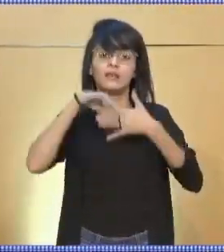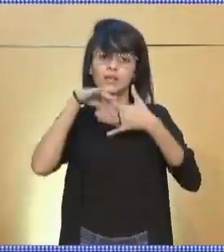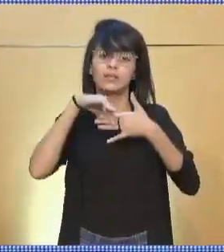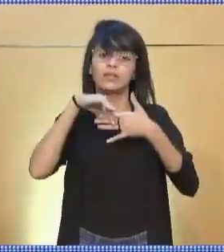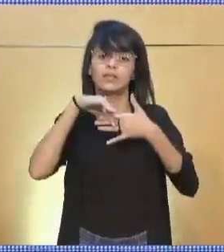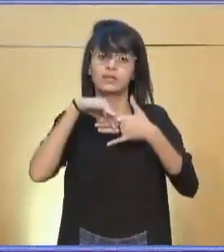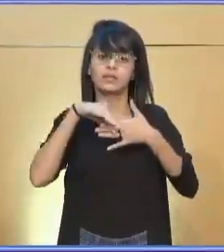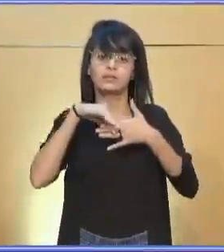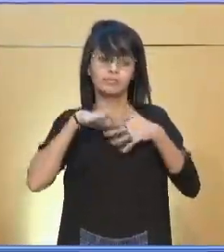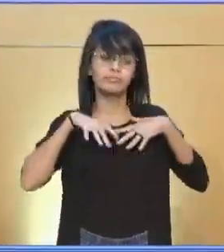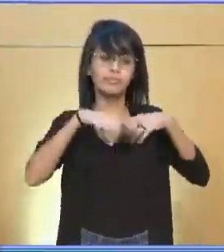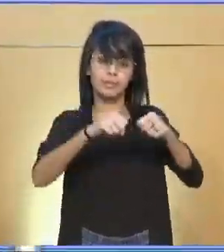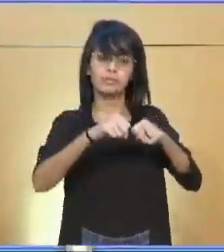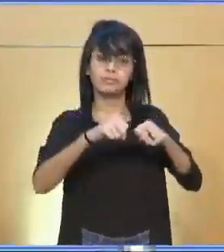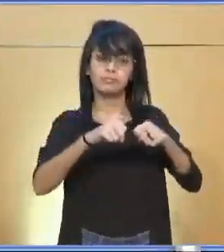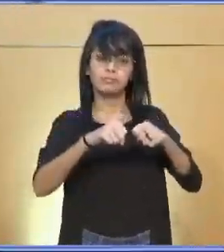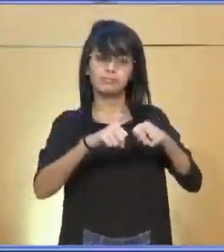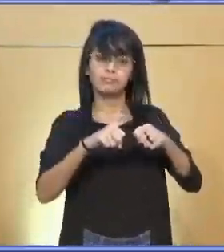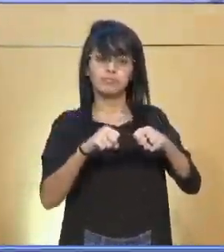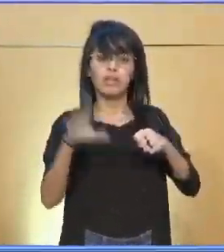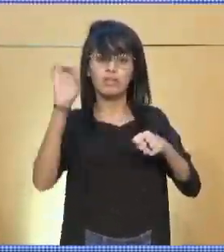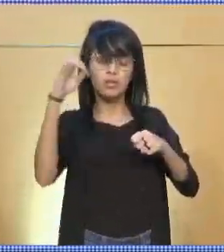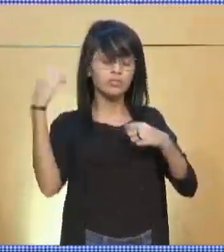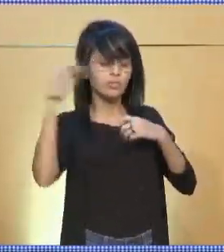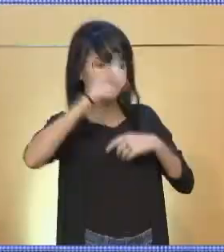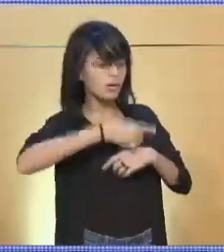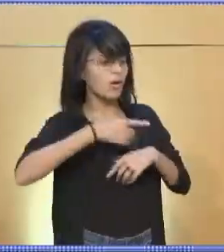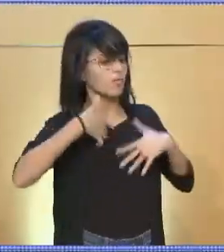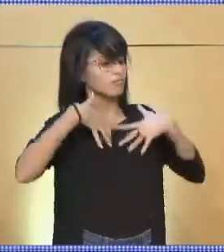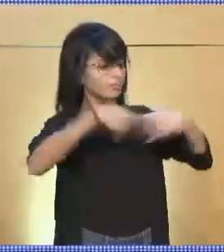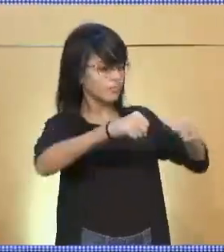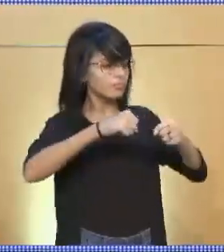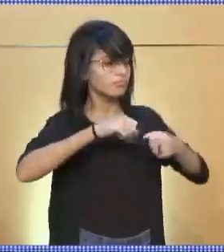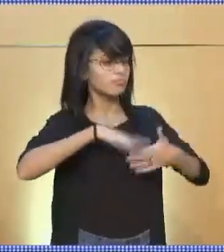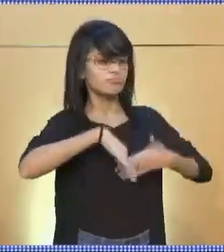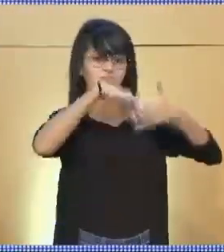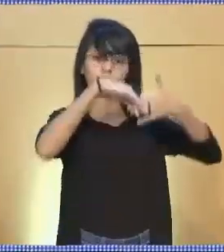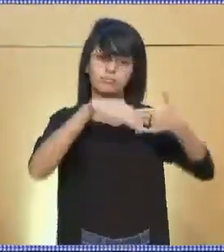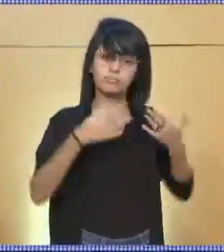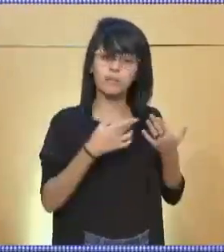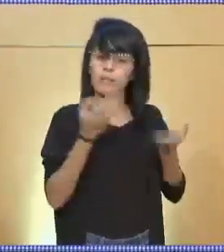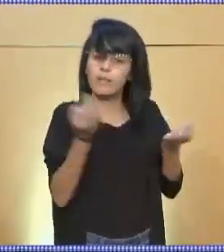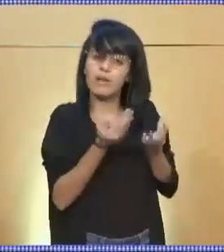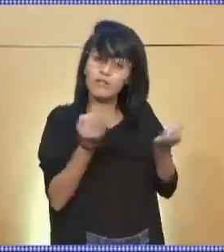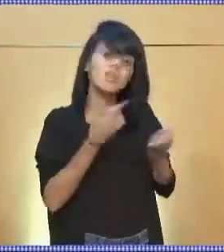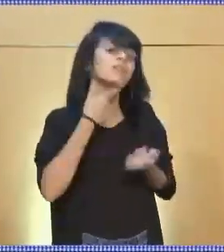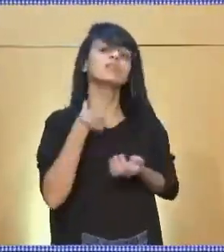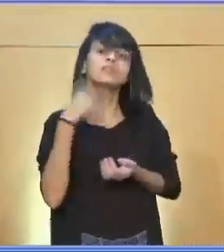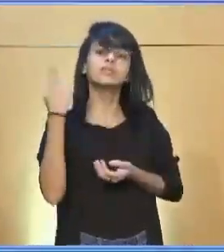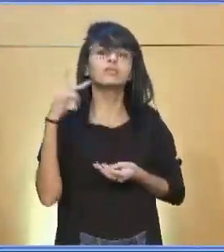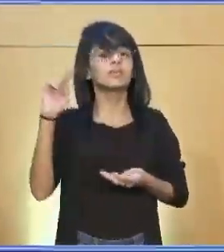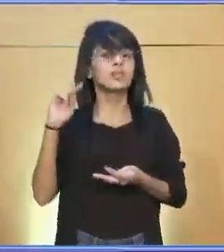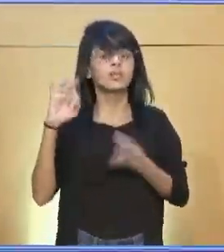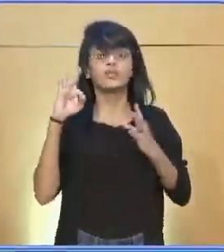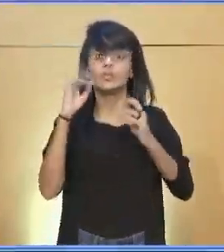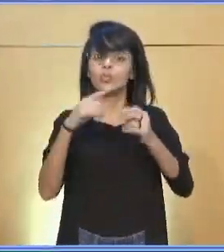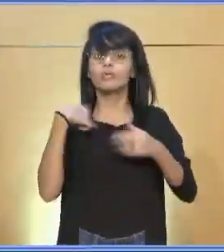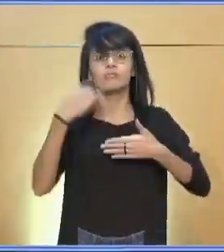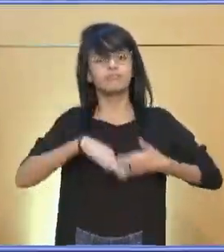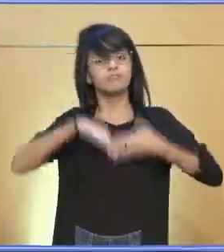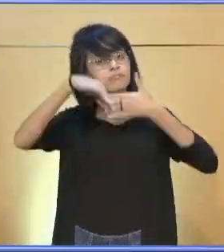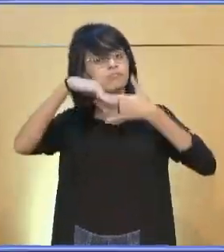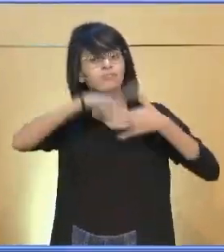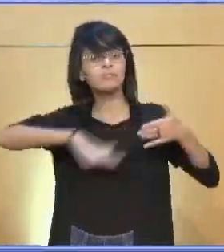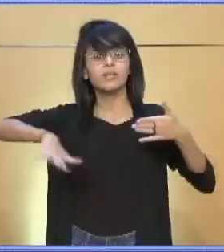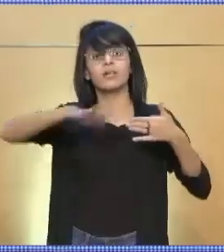de dominar, Deus colocou no homem. Dominai, sujeitai, isso é perfeito, é um desejo. Todos somos líderes em alguma instância,